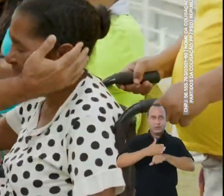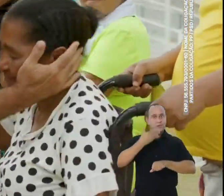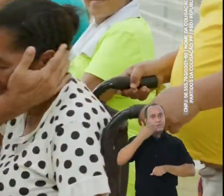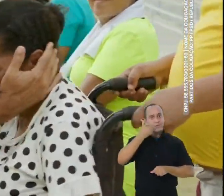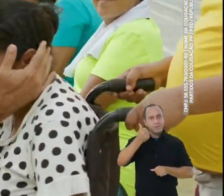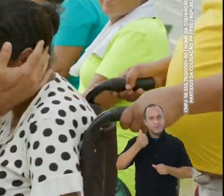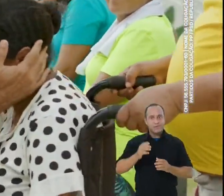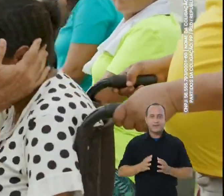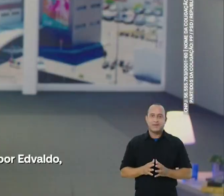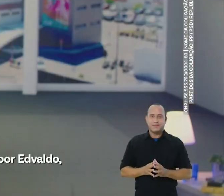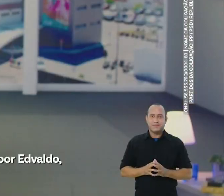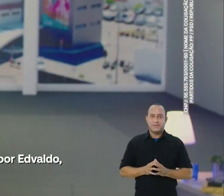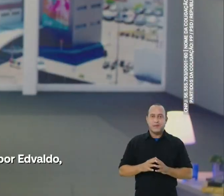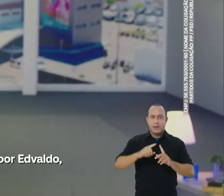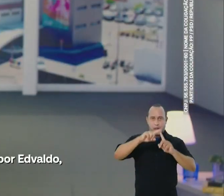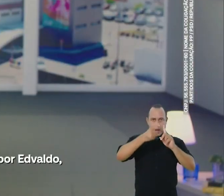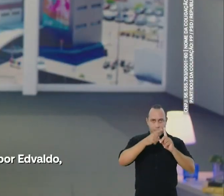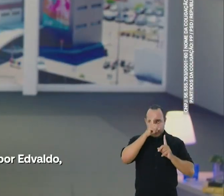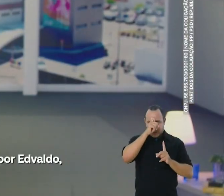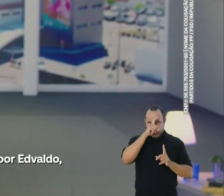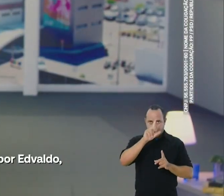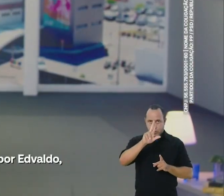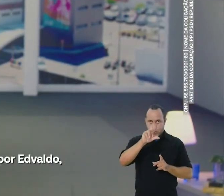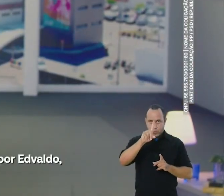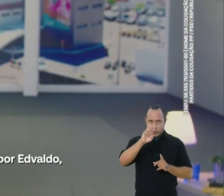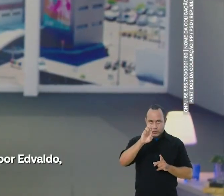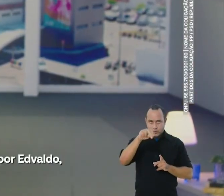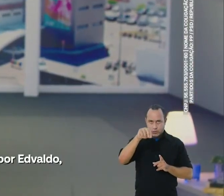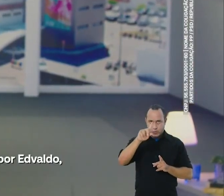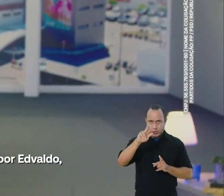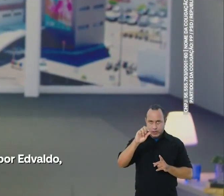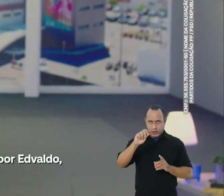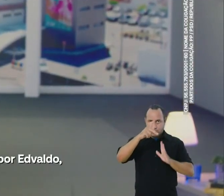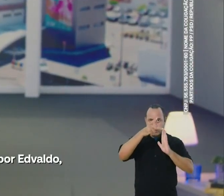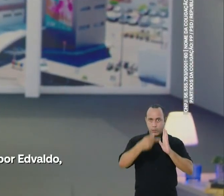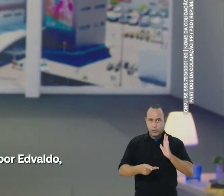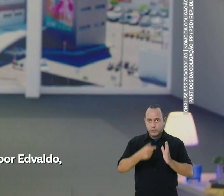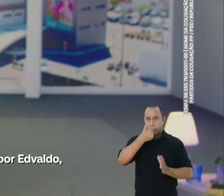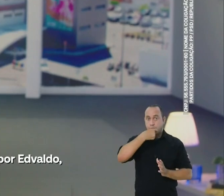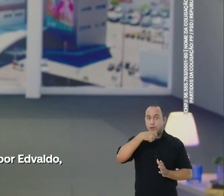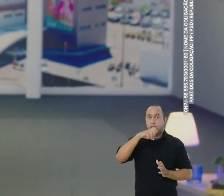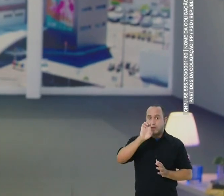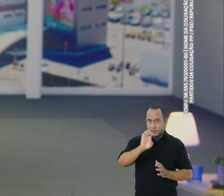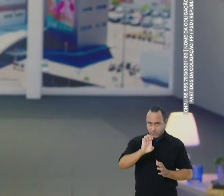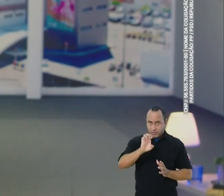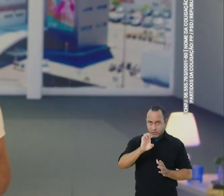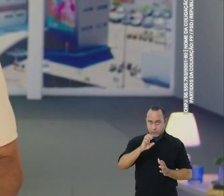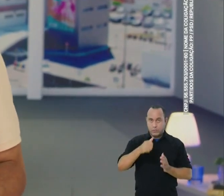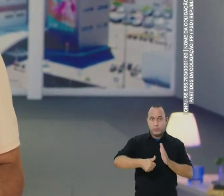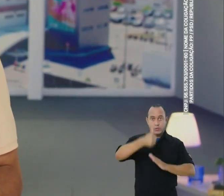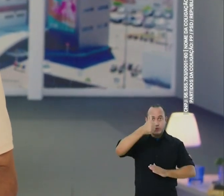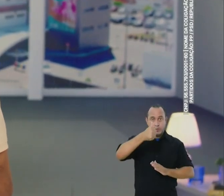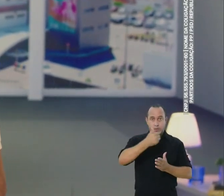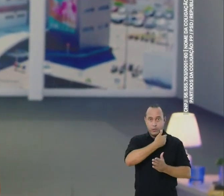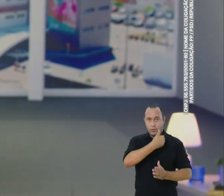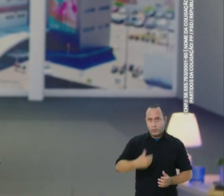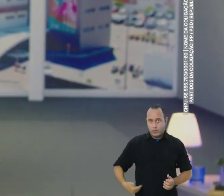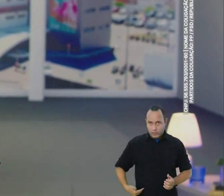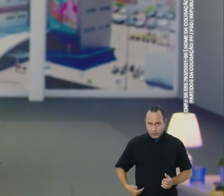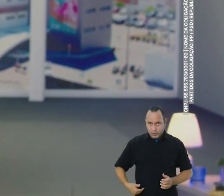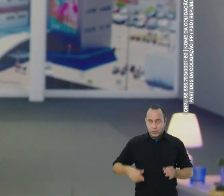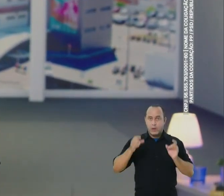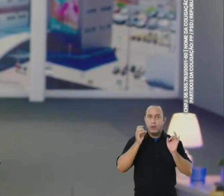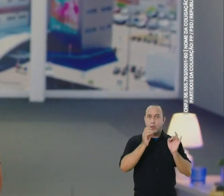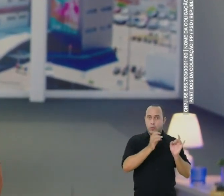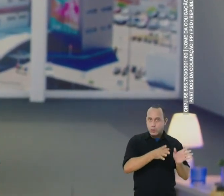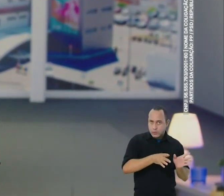o mais preparado. A maternidade Lourdes Nogueira foi idealizada por Edivaldo em seu primeiro governo.